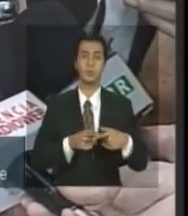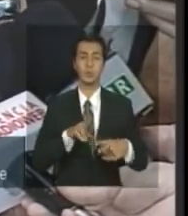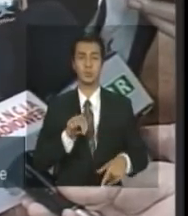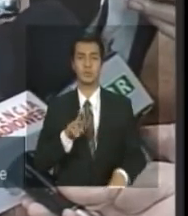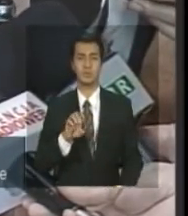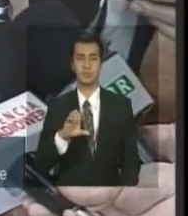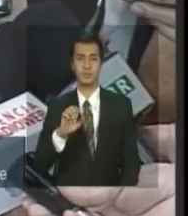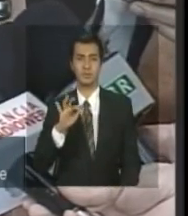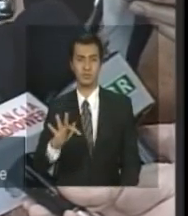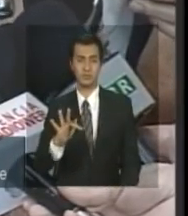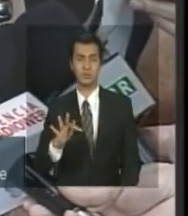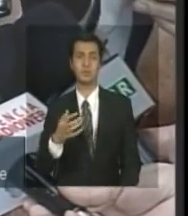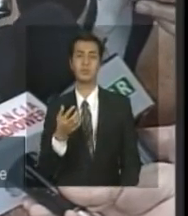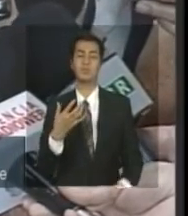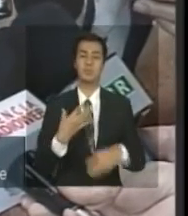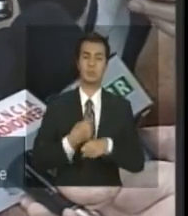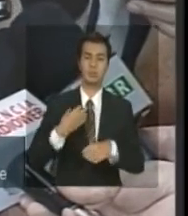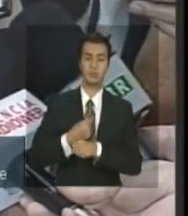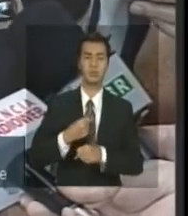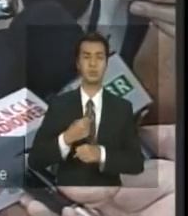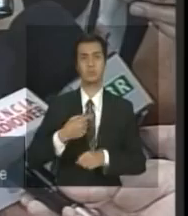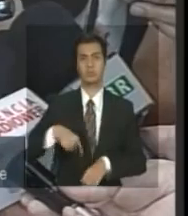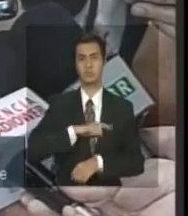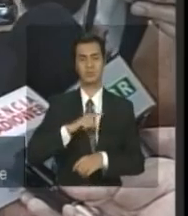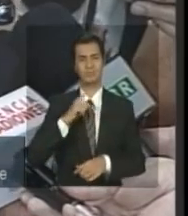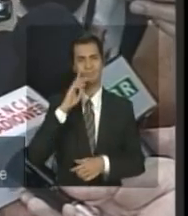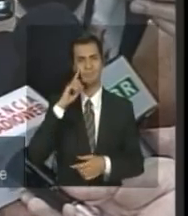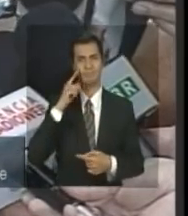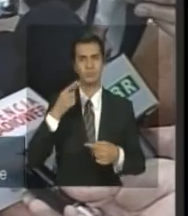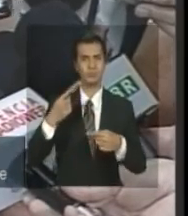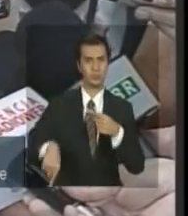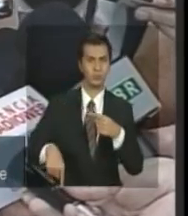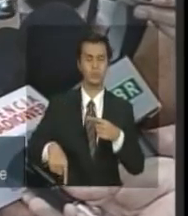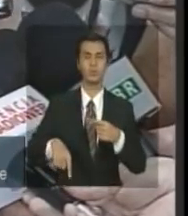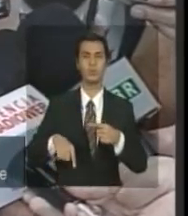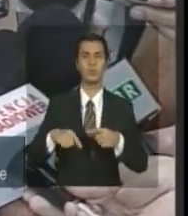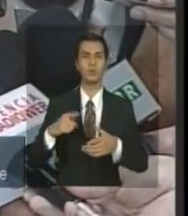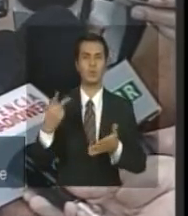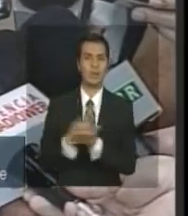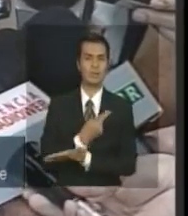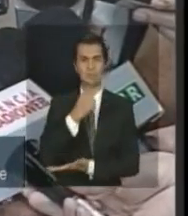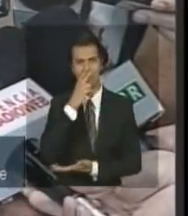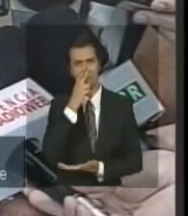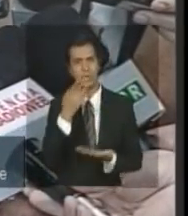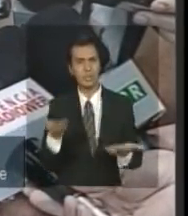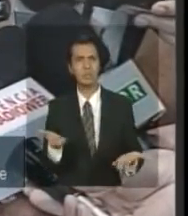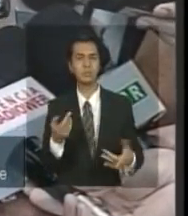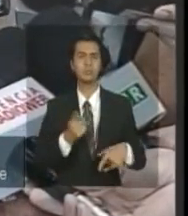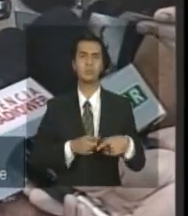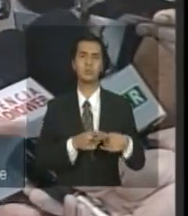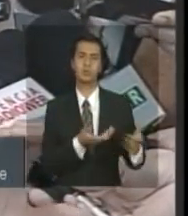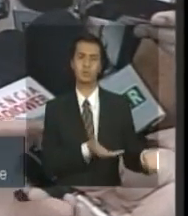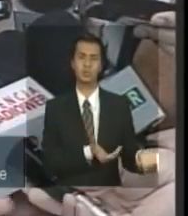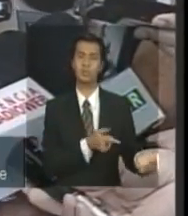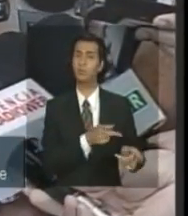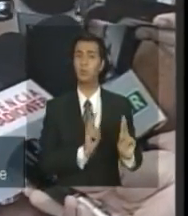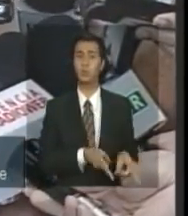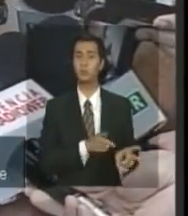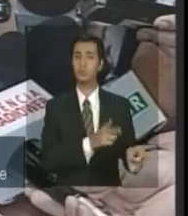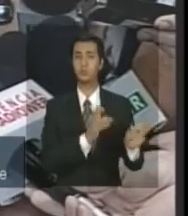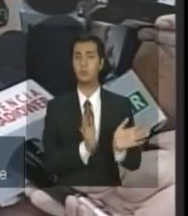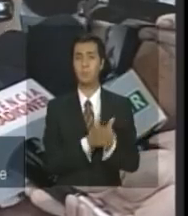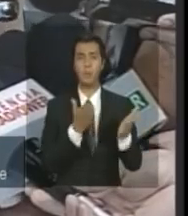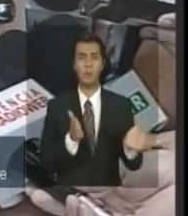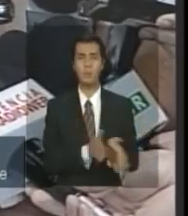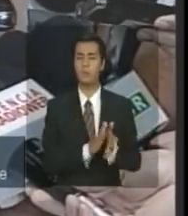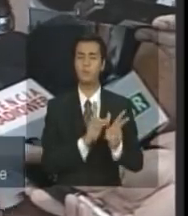calculou, incorretamente na nossa avaliação, fica parecendo que a população jovem não continua extremamente pobre